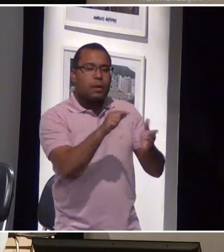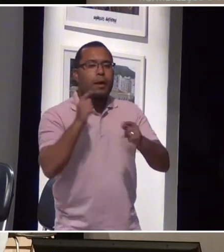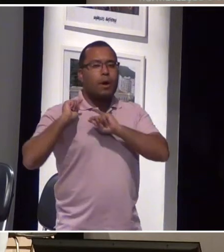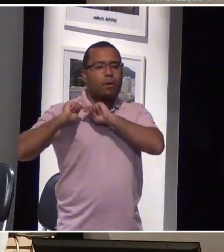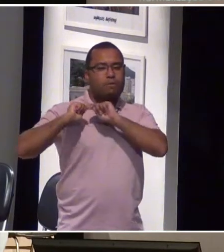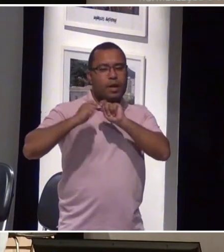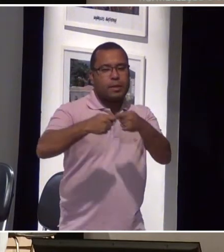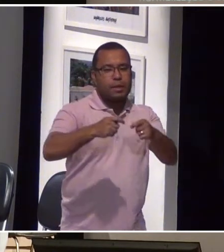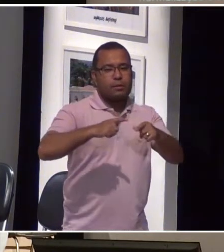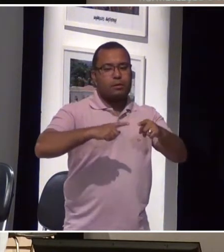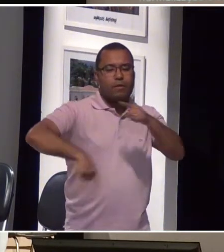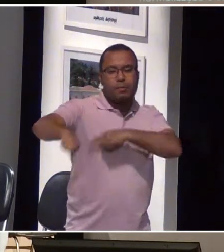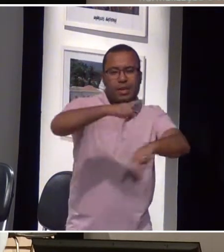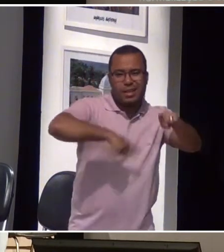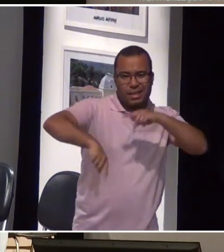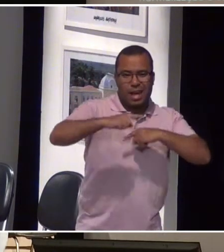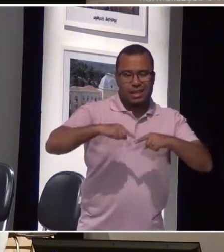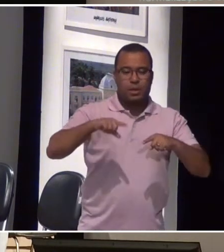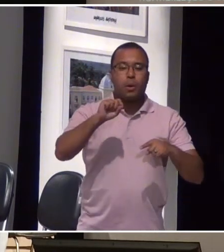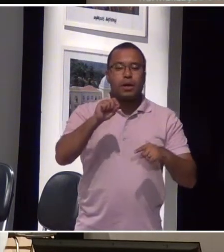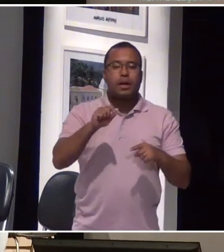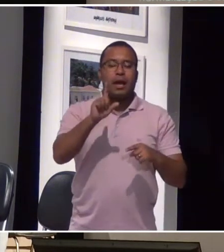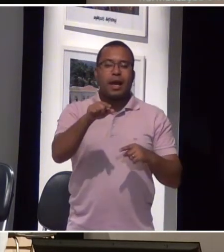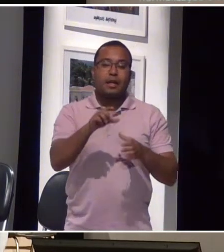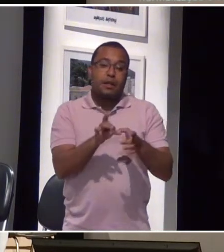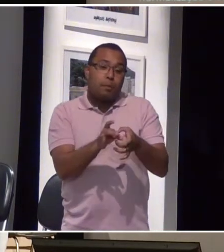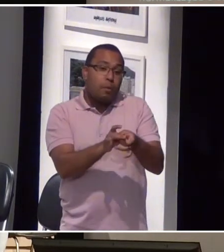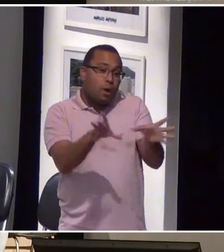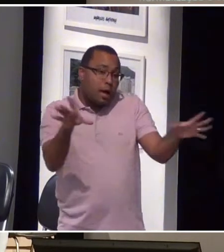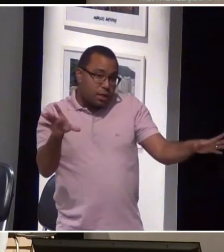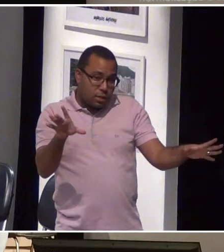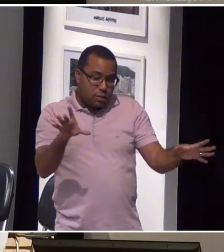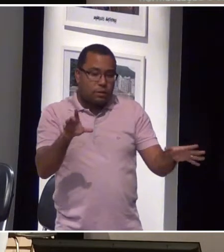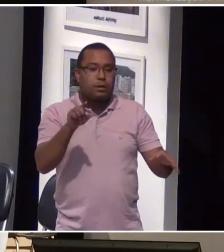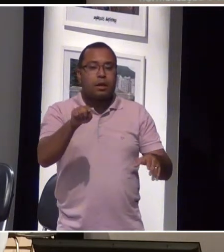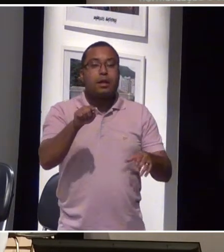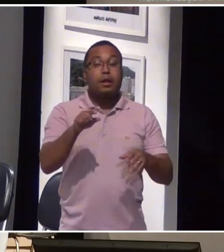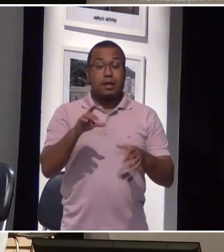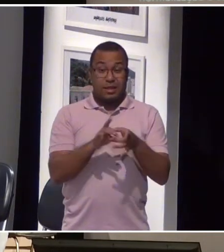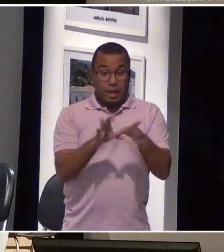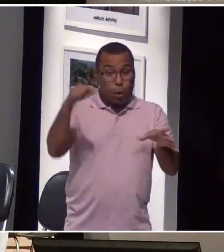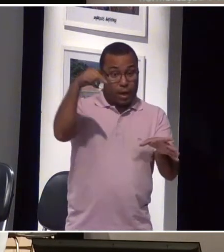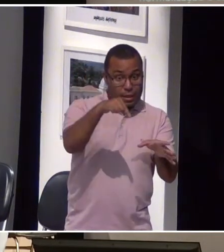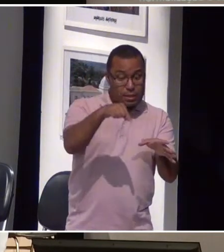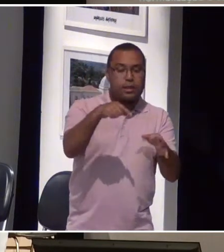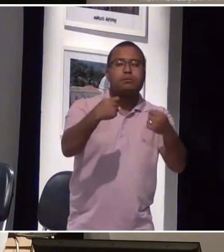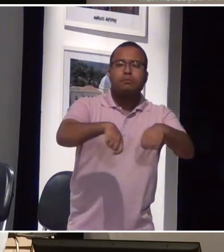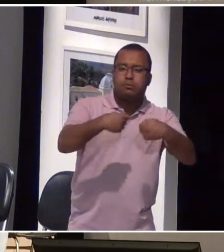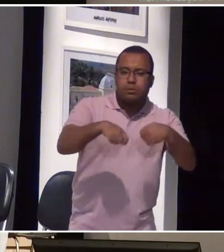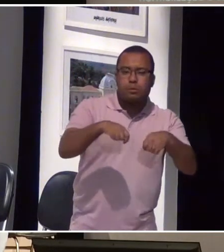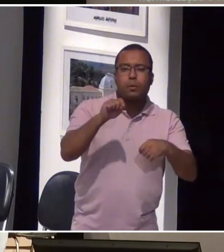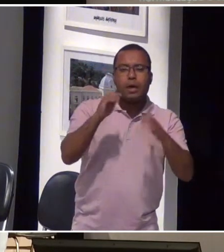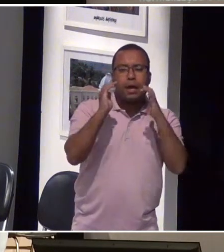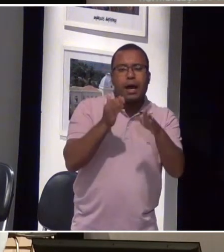uma governamentalidade democrática. Nós vivemos numa democracia. E uma democracia, ela